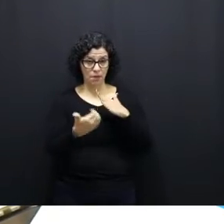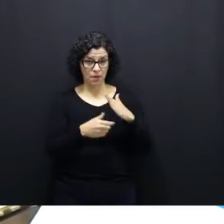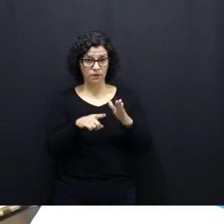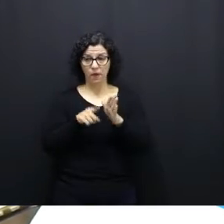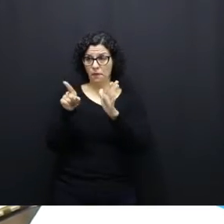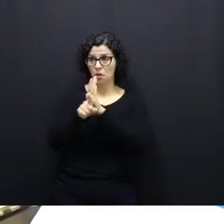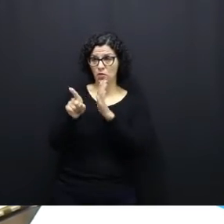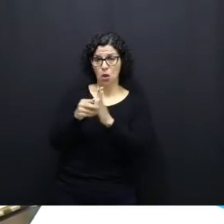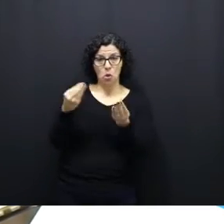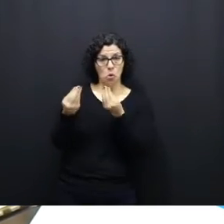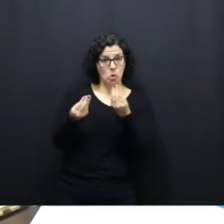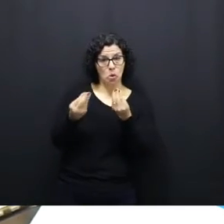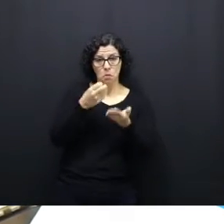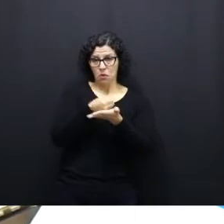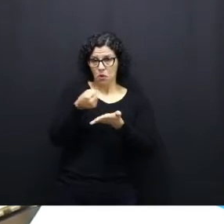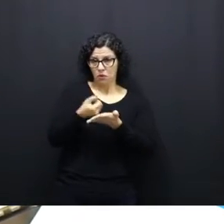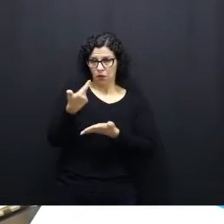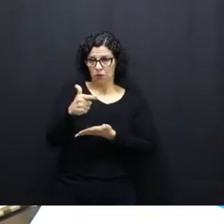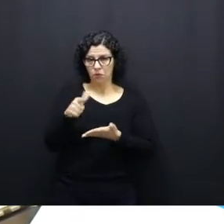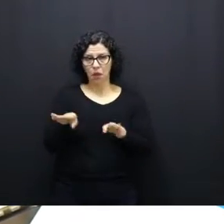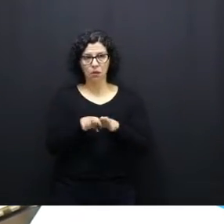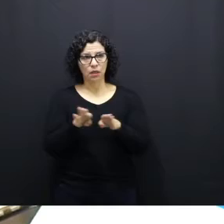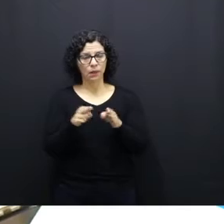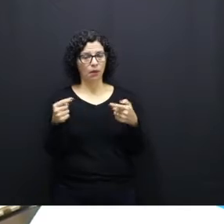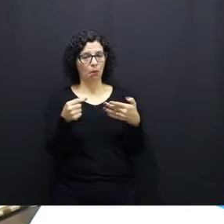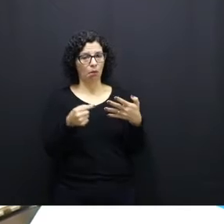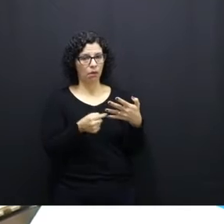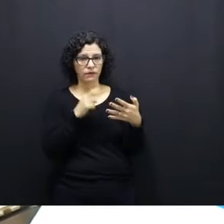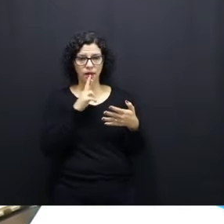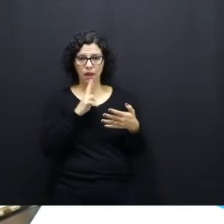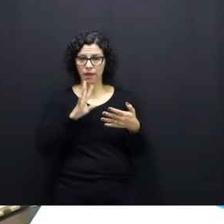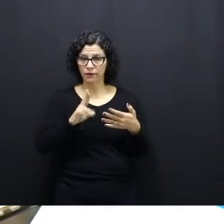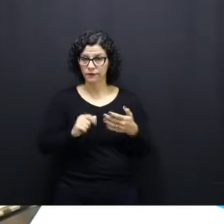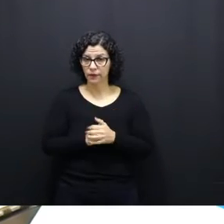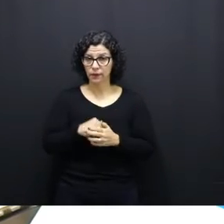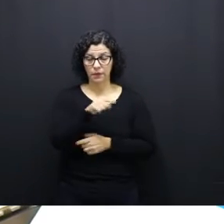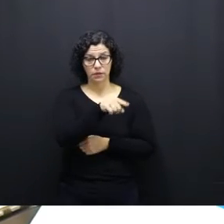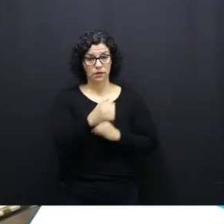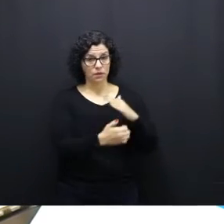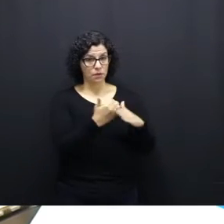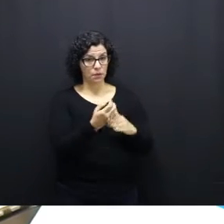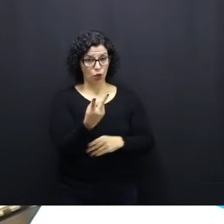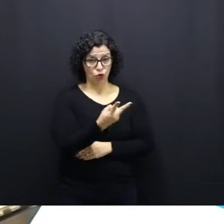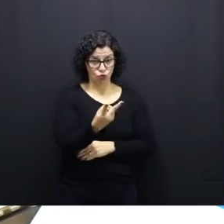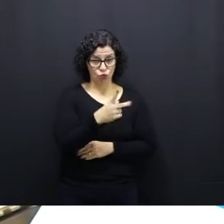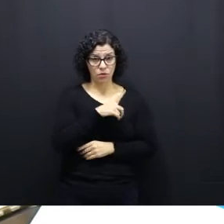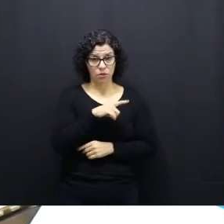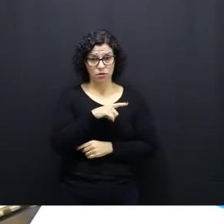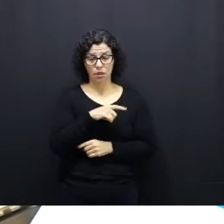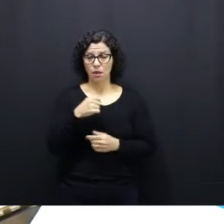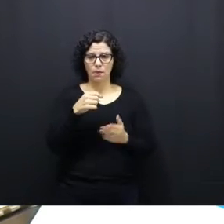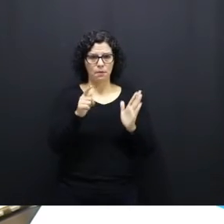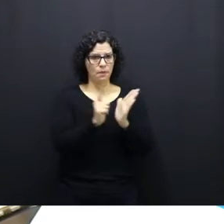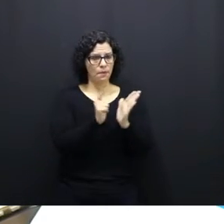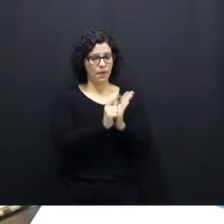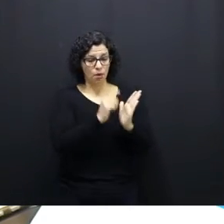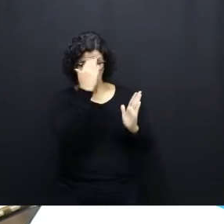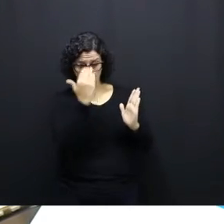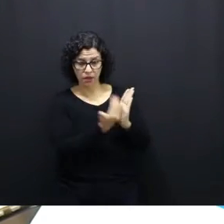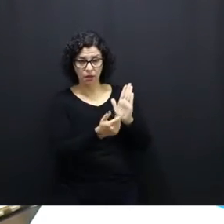logo vai questionar vai falar aqui isso não tá no contrato entre outras coisas mas essa em peças duas empresas não cumprem o